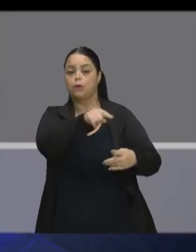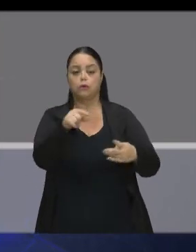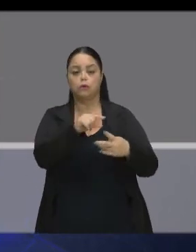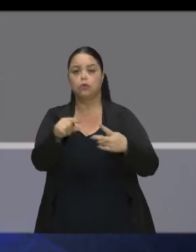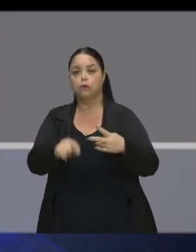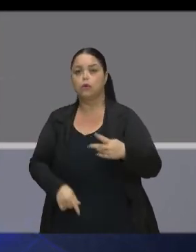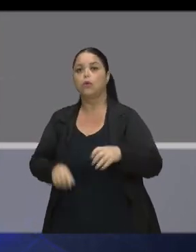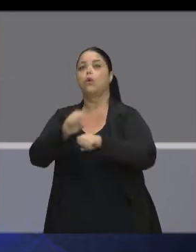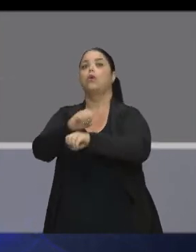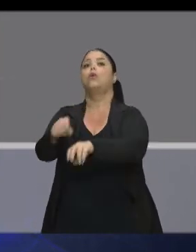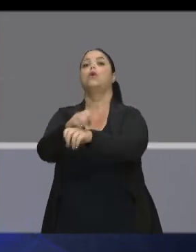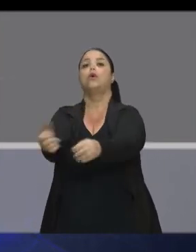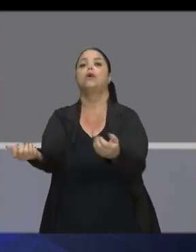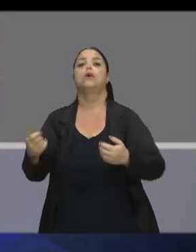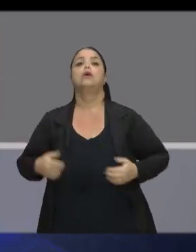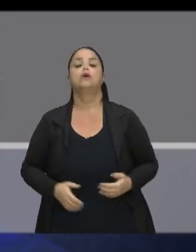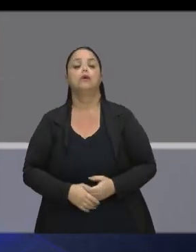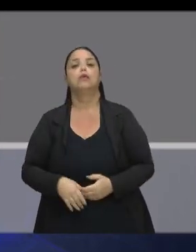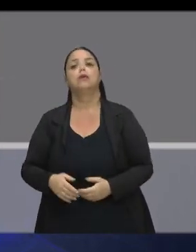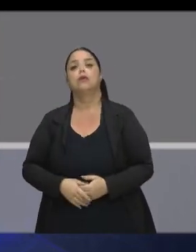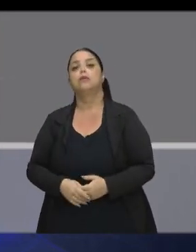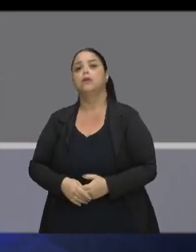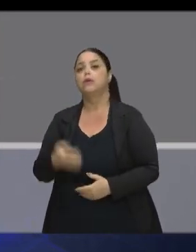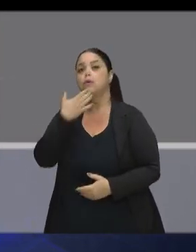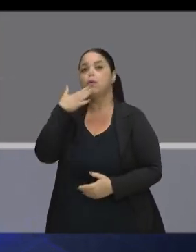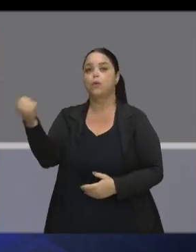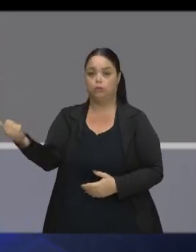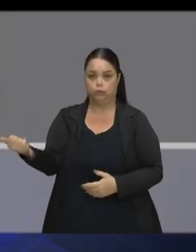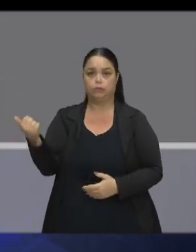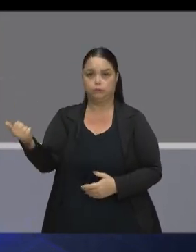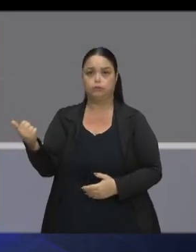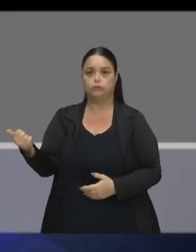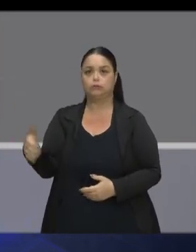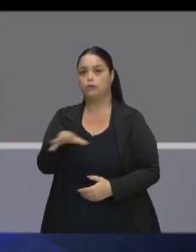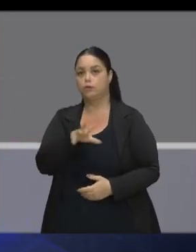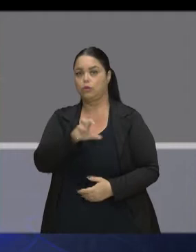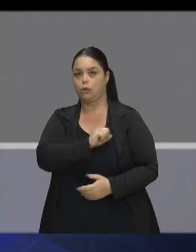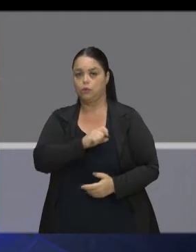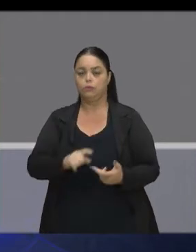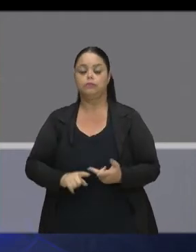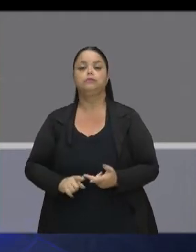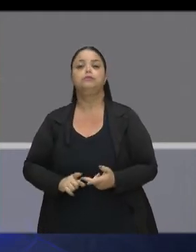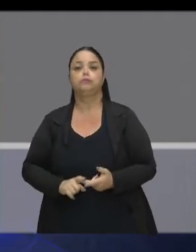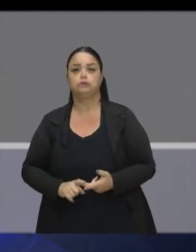a educação era a melhor com o amor.